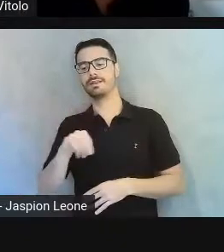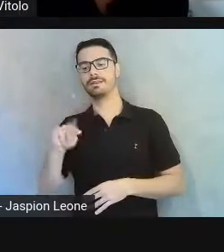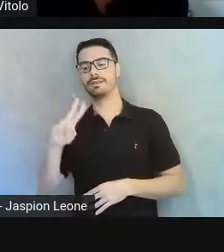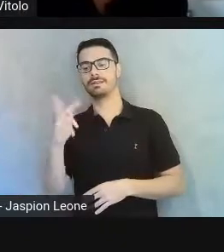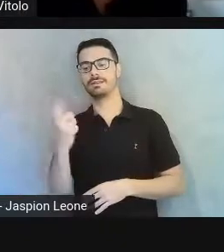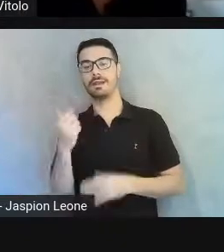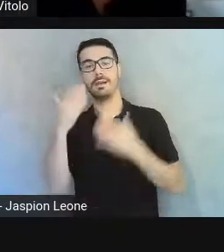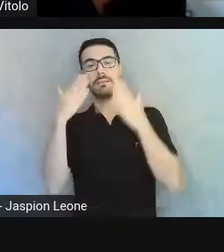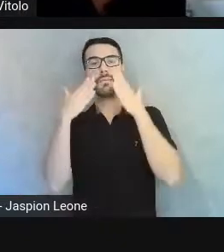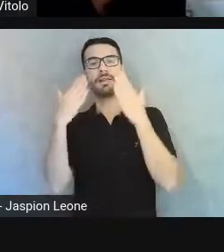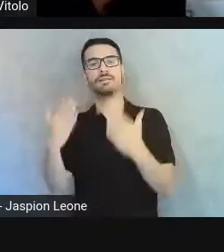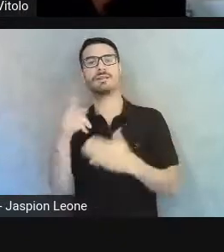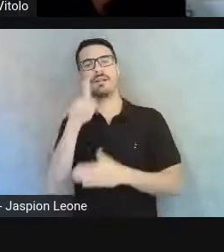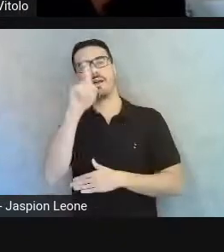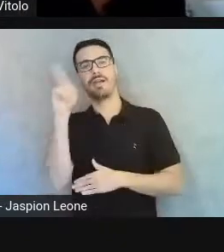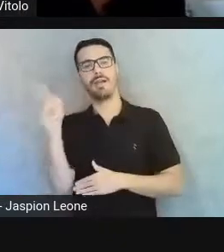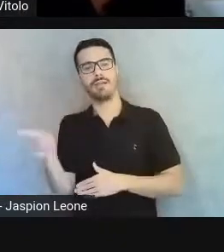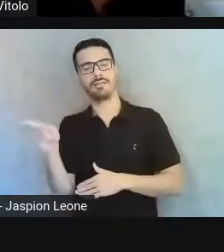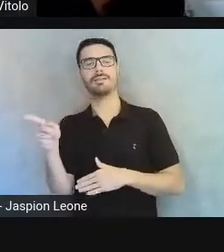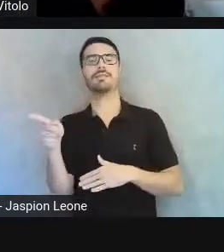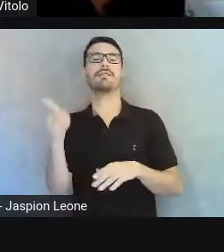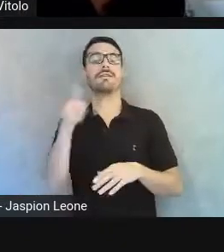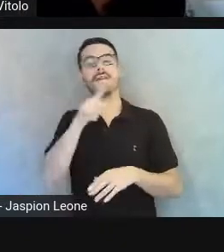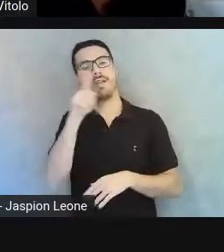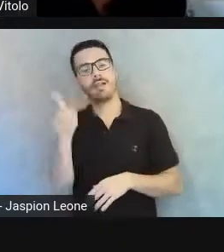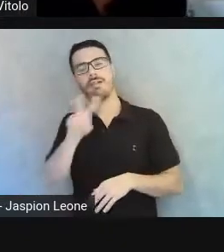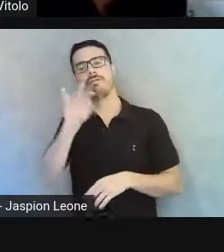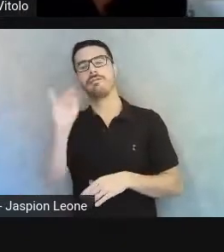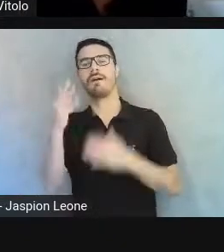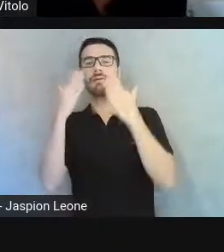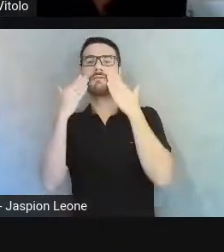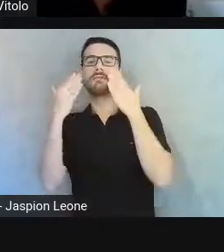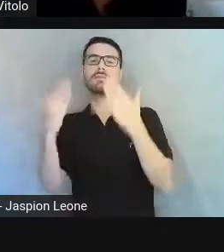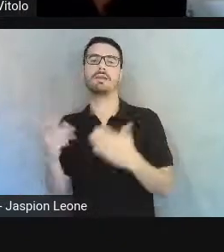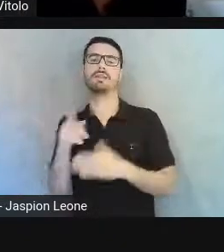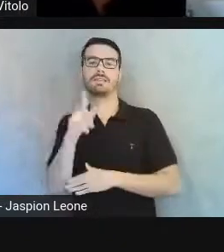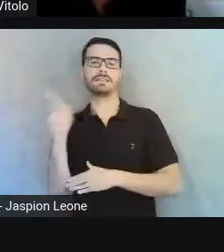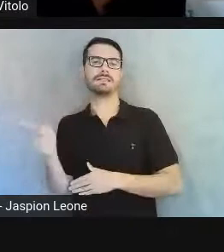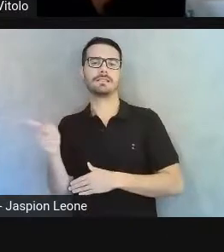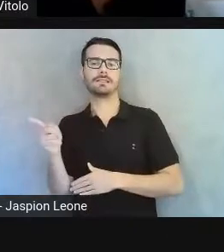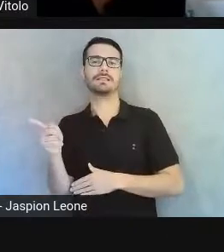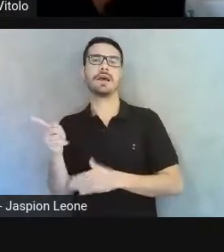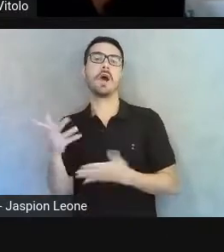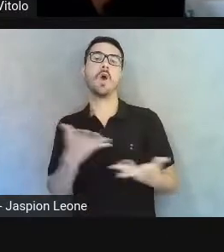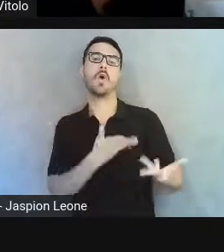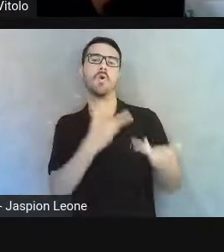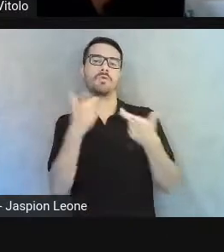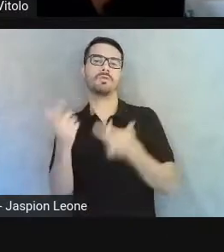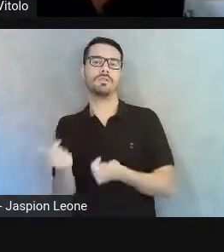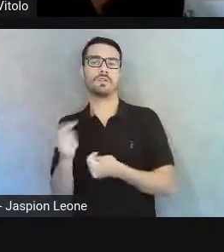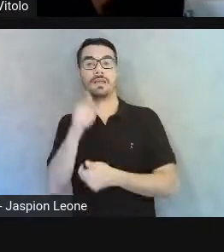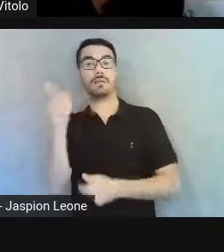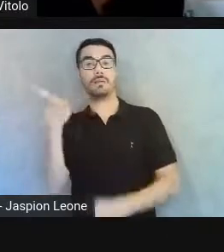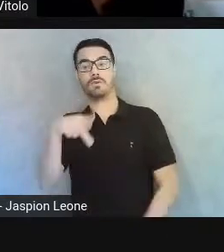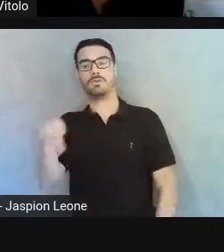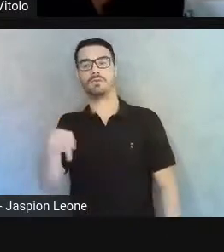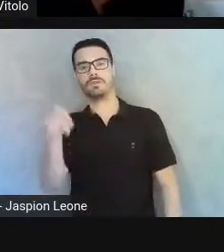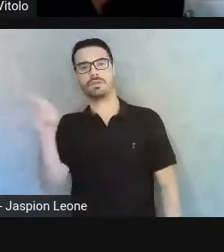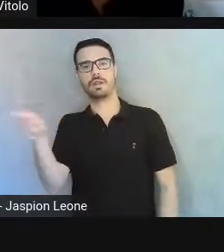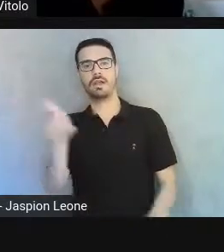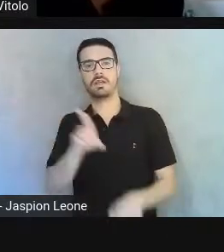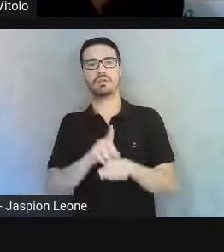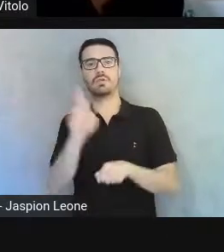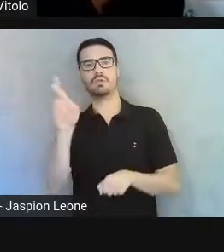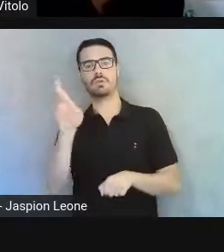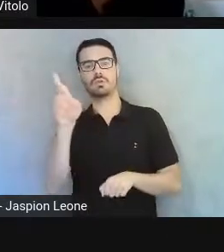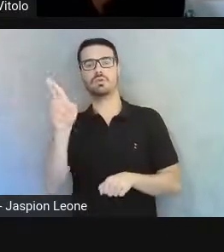formalmente e ela, então, fará a apresentação dos nossos queridos convidados. A professora Terezinha é doutora em multimeios